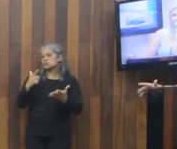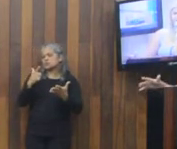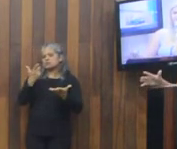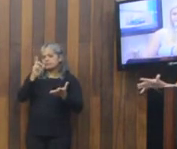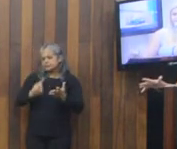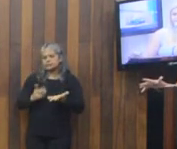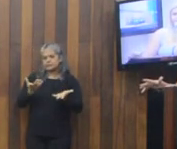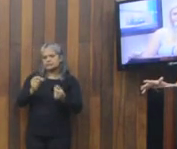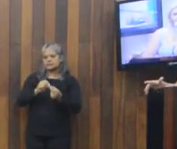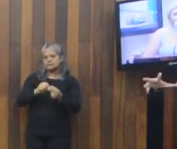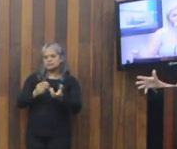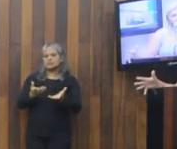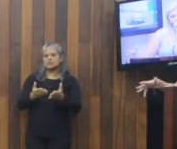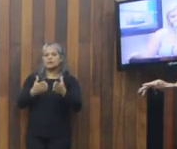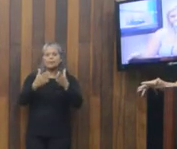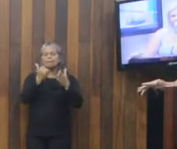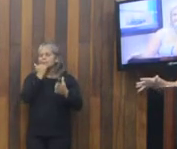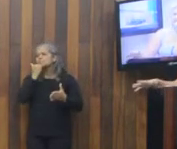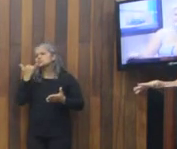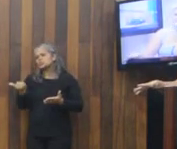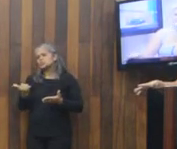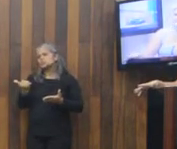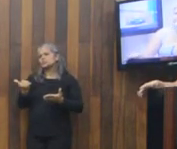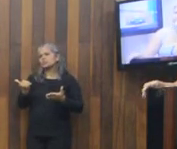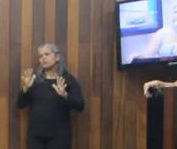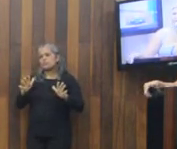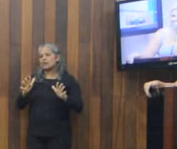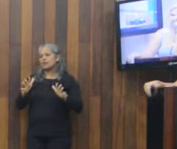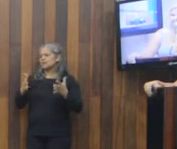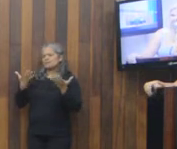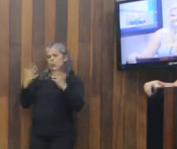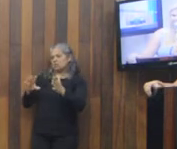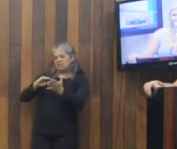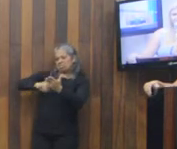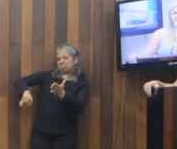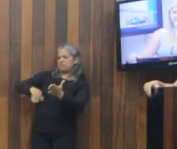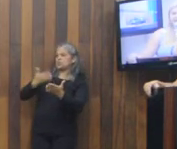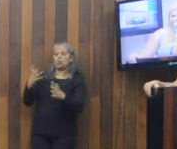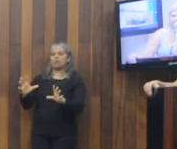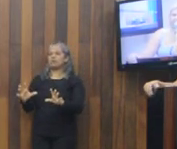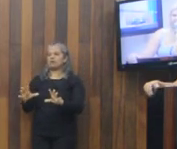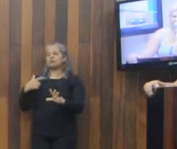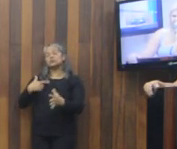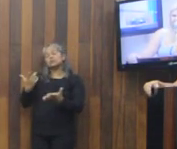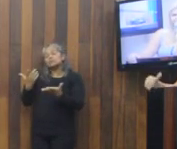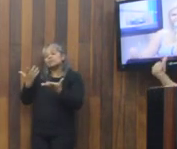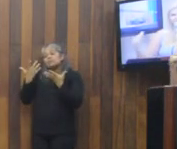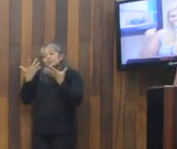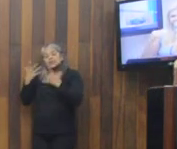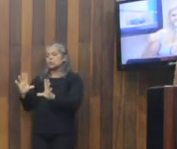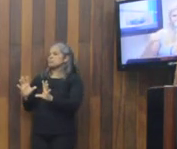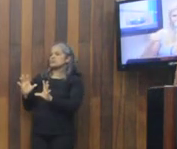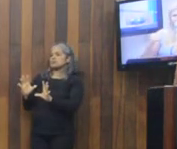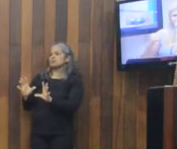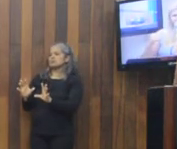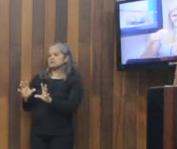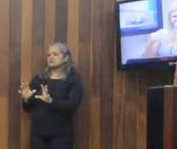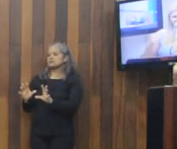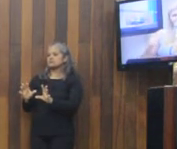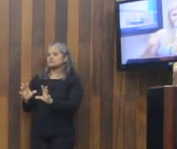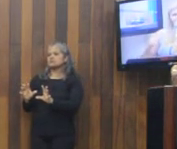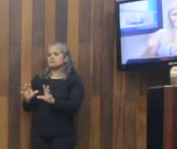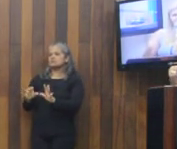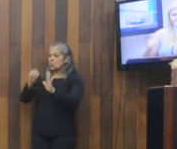direito. Então, me desculpe, mas resto eu prefiro não aceitar. E me neguei a aceitar, mandei um ofício para